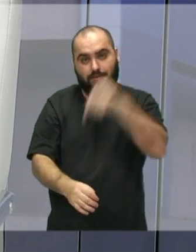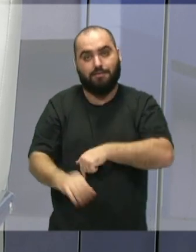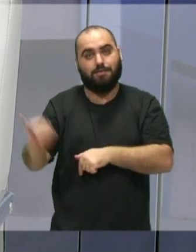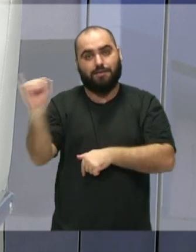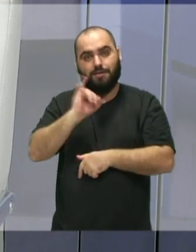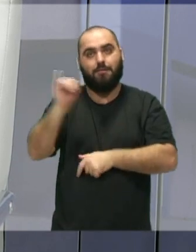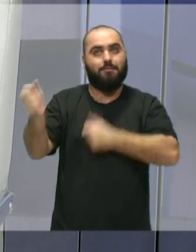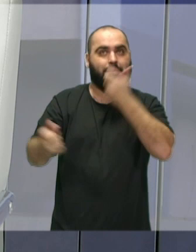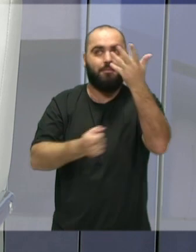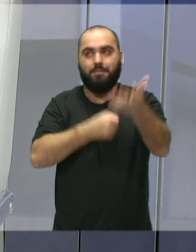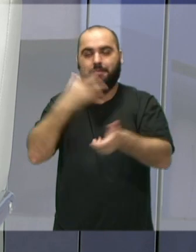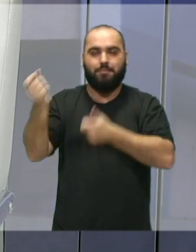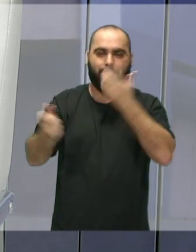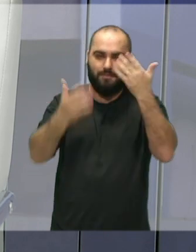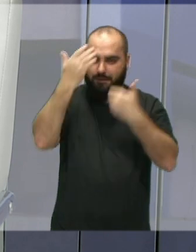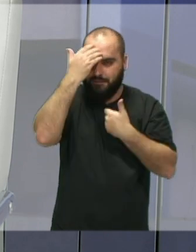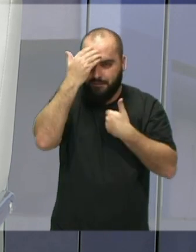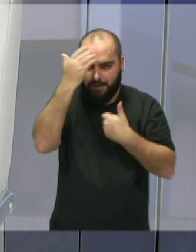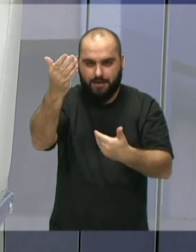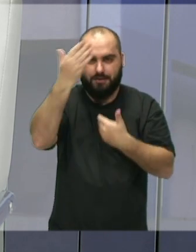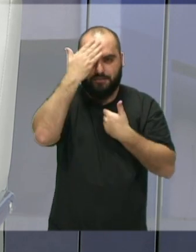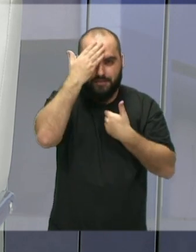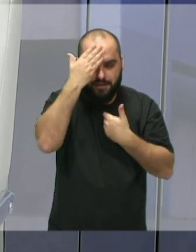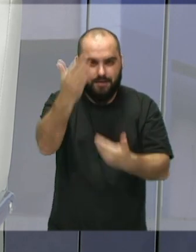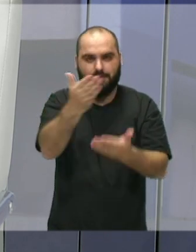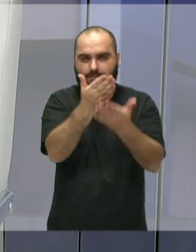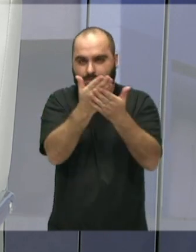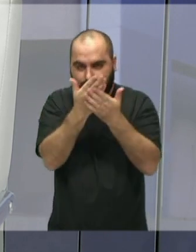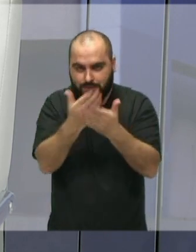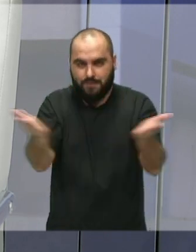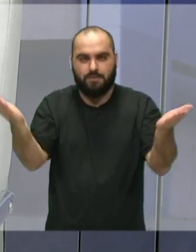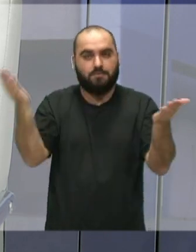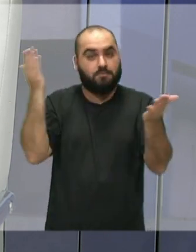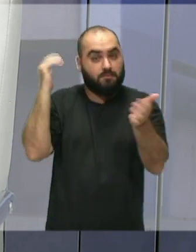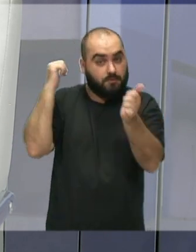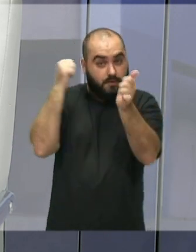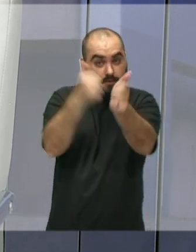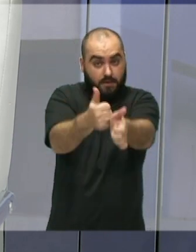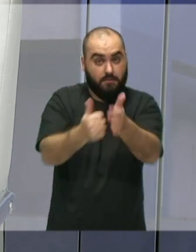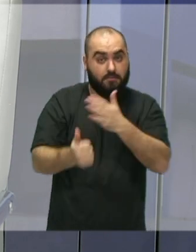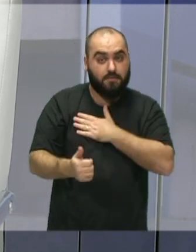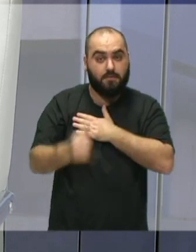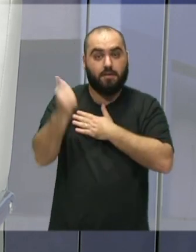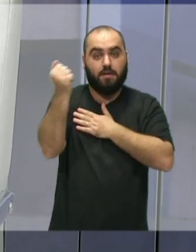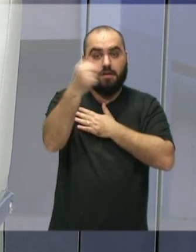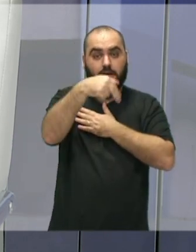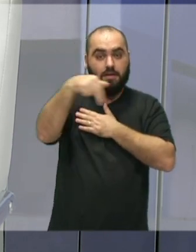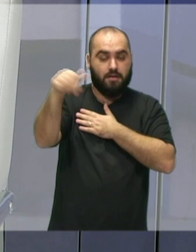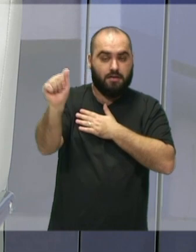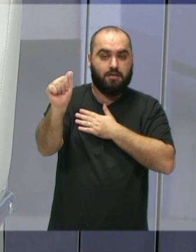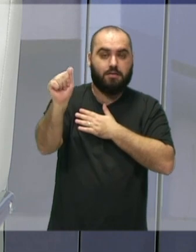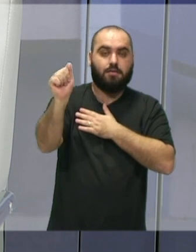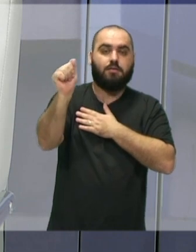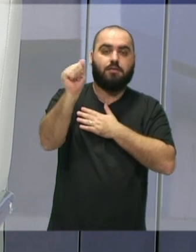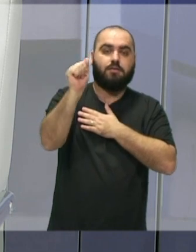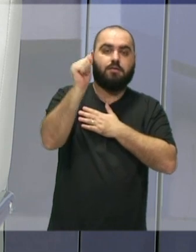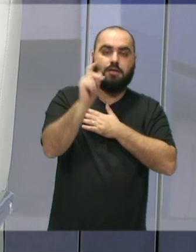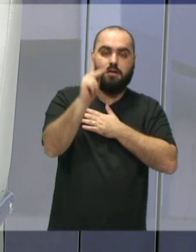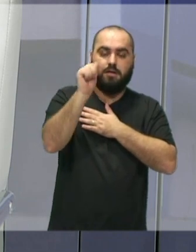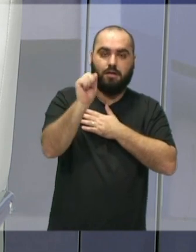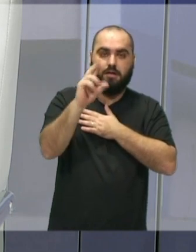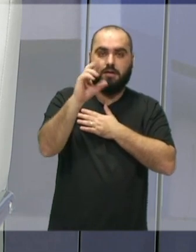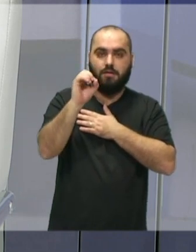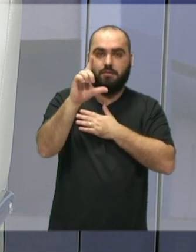bastante o que falar. Agradeço, Maurício, muito obrigada. Muito obrigada a todos vocês. Me acompanhem. Ana Carolina, é Ana com 2 N's, Ana